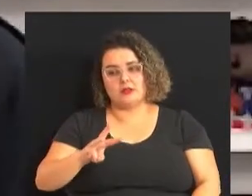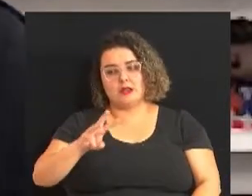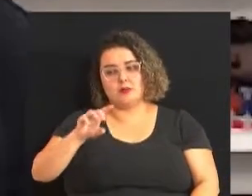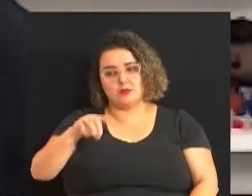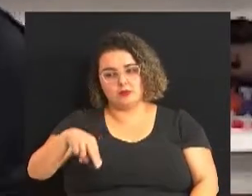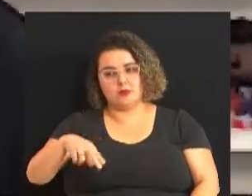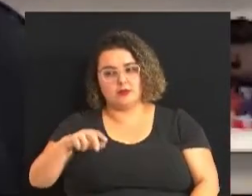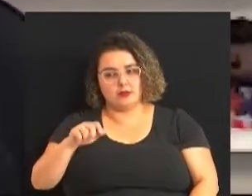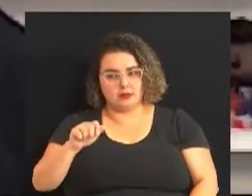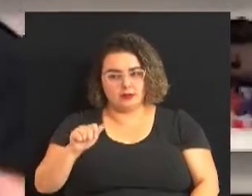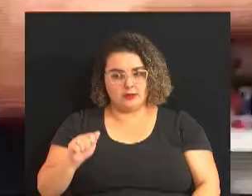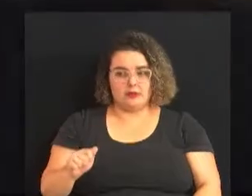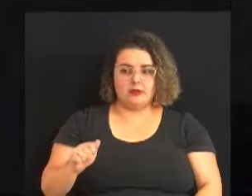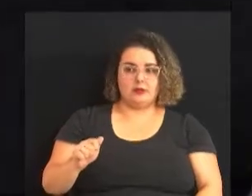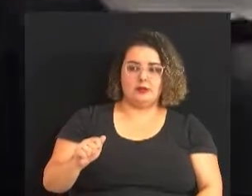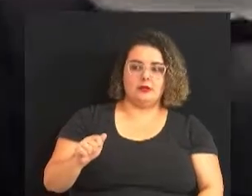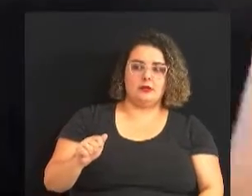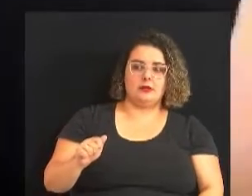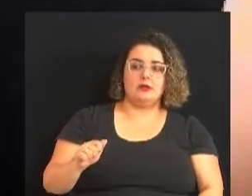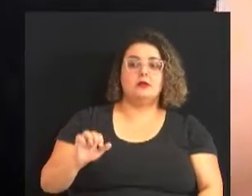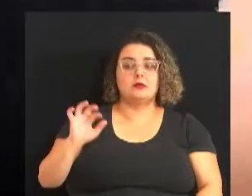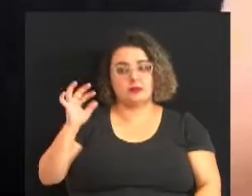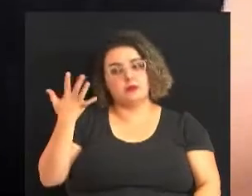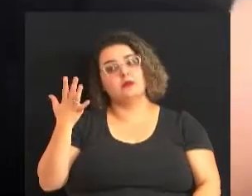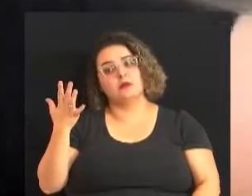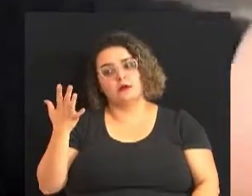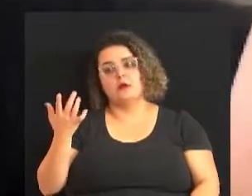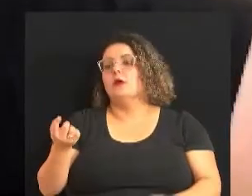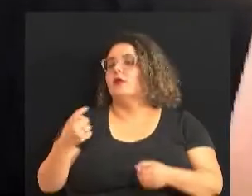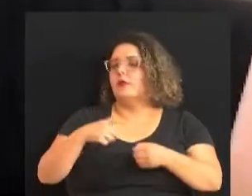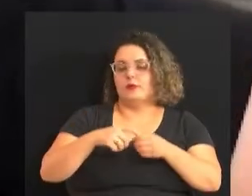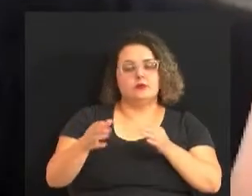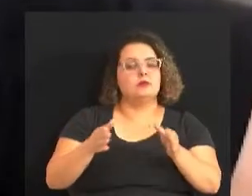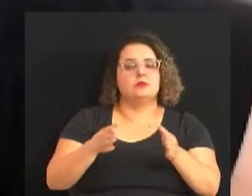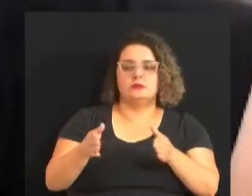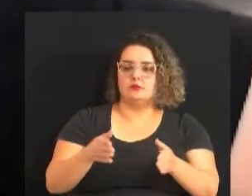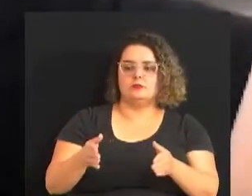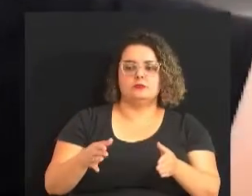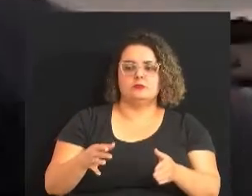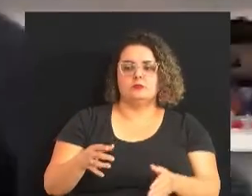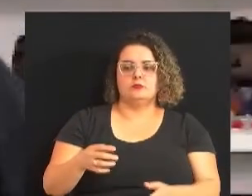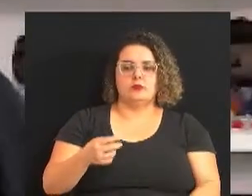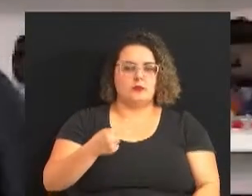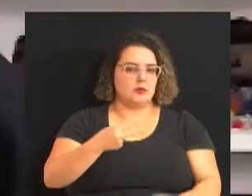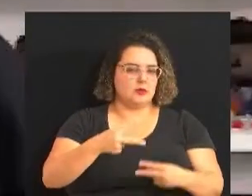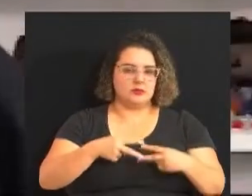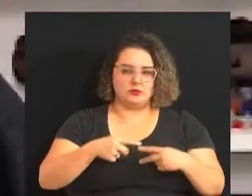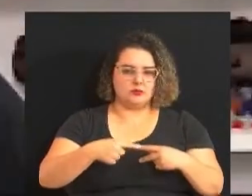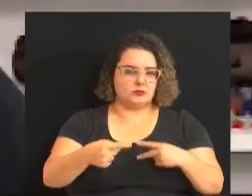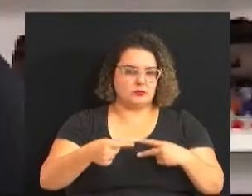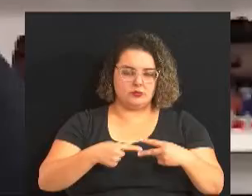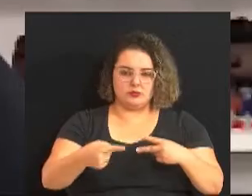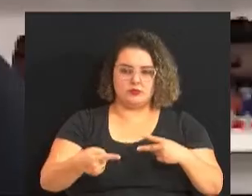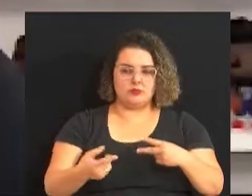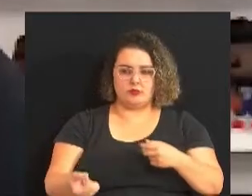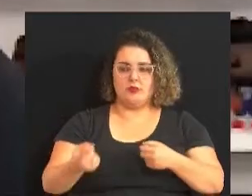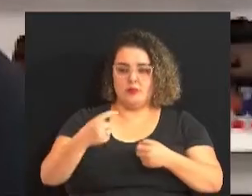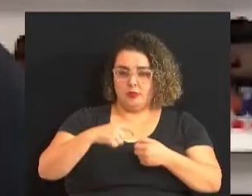na WNBA, e a WNBA está acontecendo, agora ela voltou recentemente, faz umas 2 semanas que ela voltou a jogar, ainda